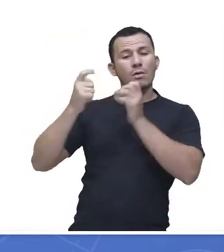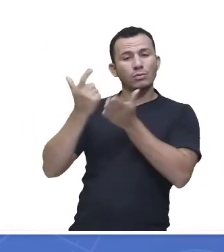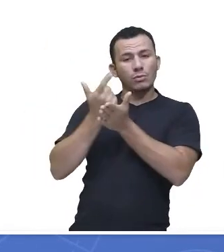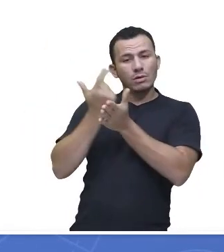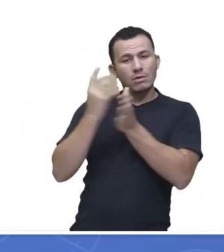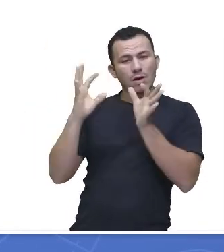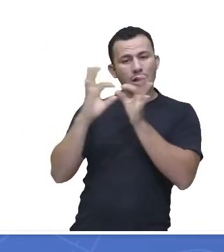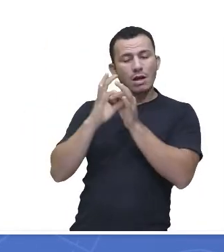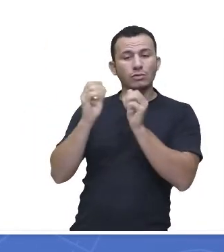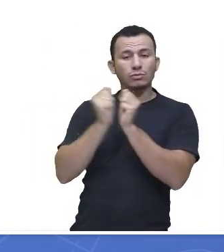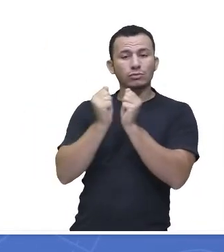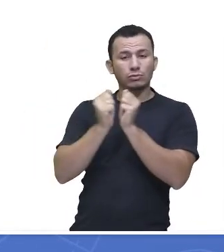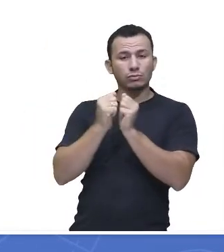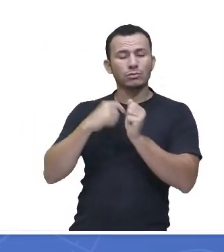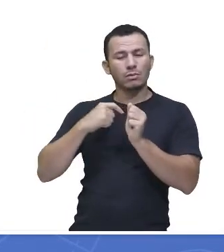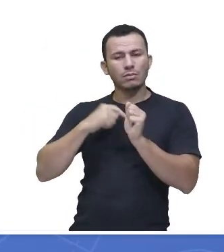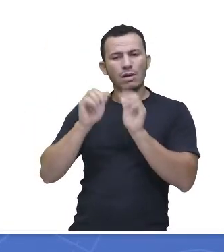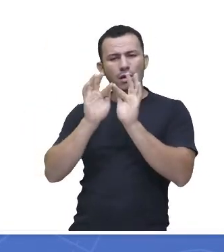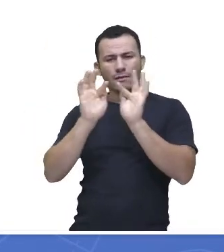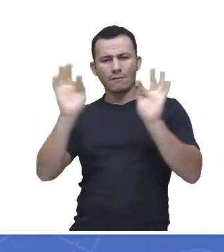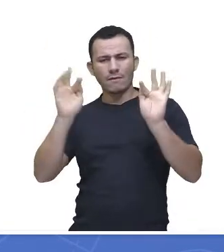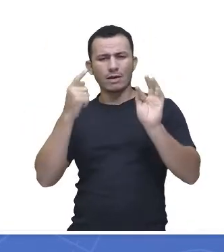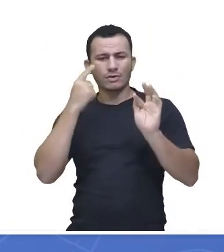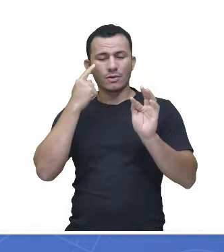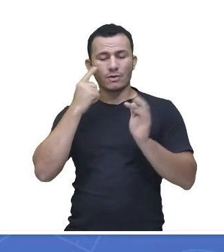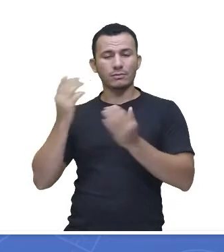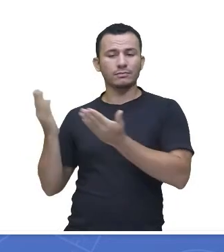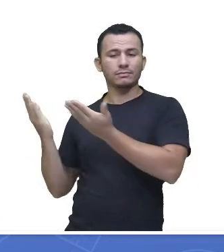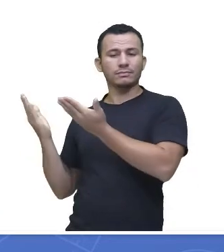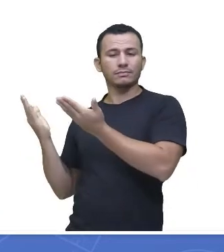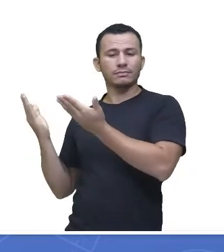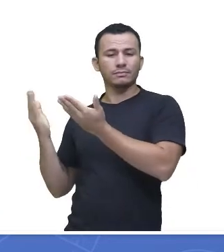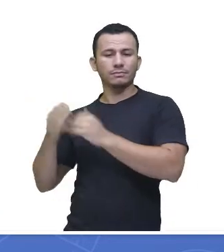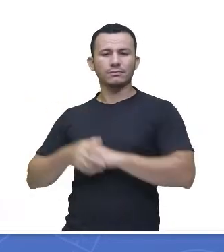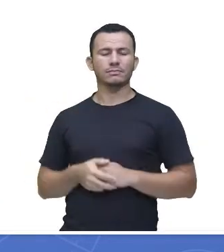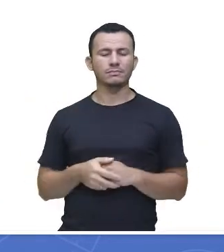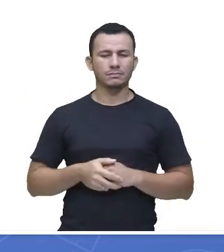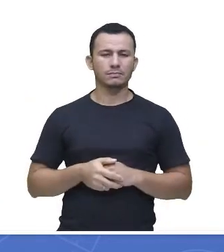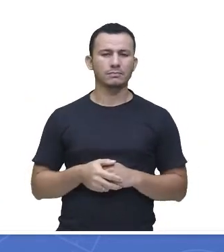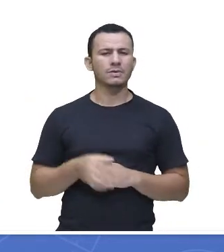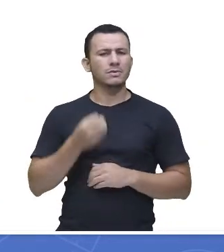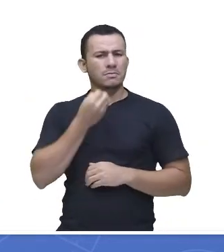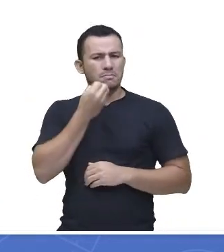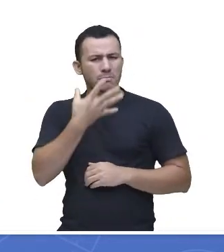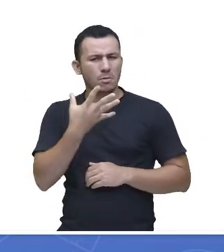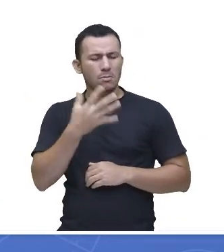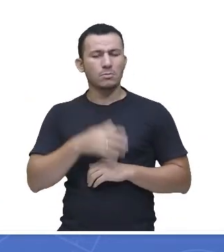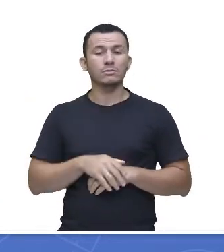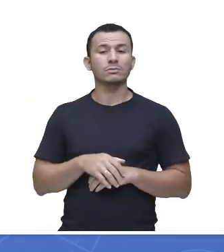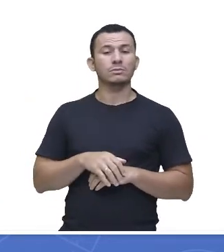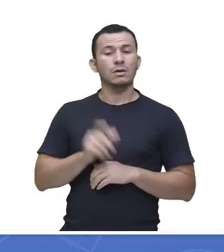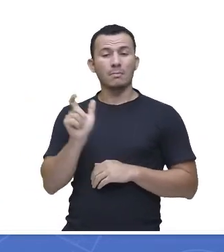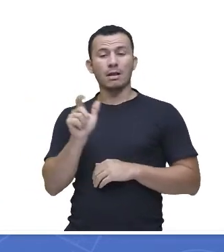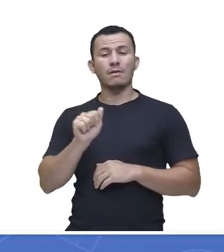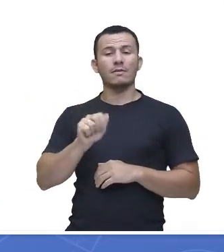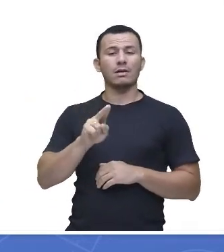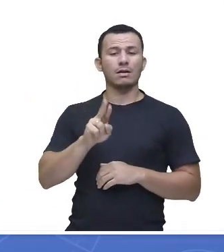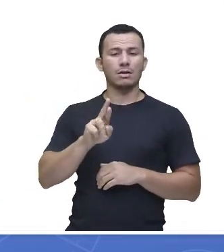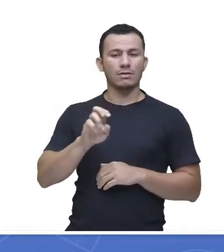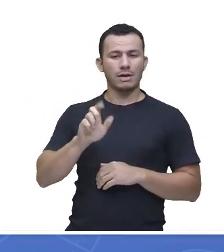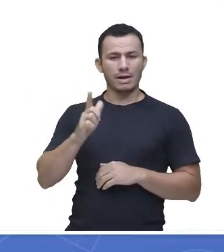da expressão bom para burro. Vamos grifar aqui bom para burro e Aurélio,